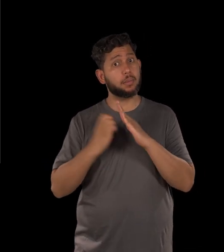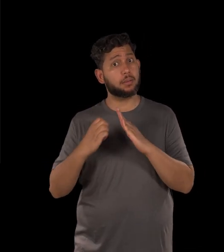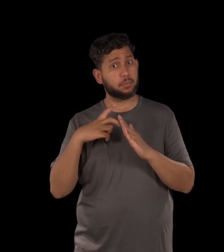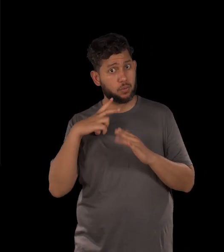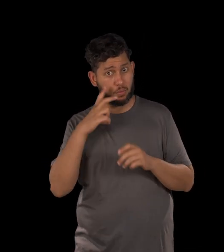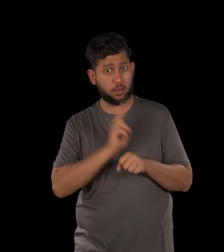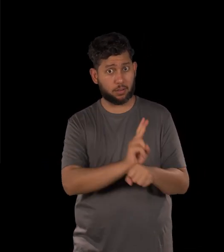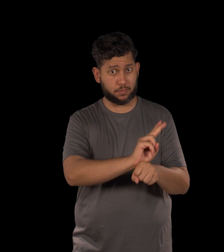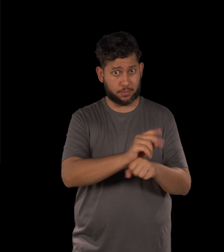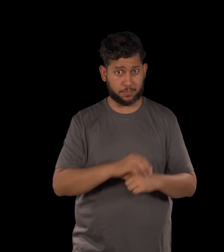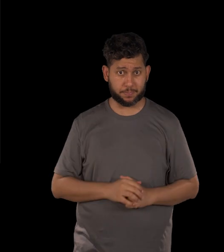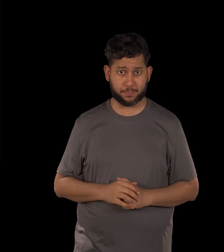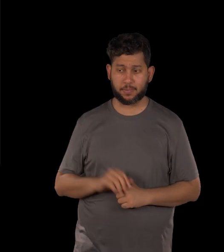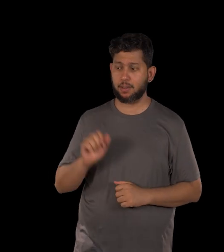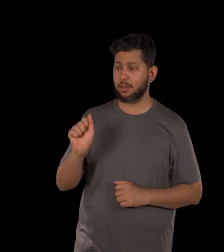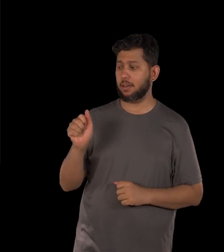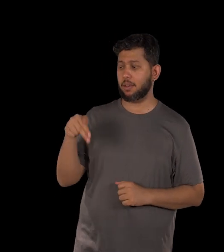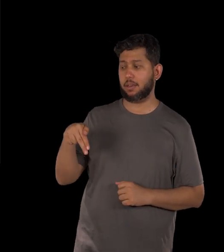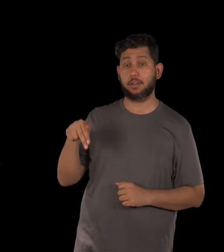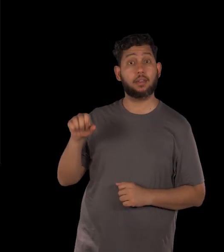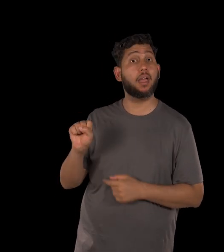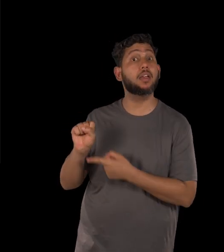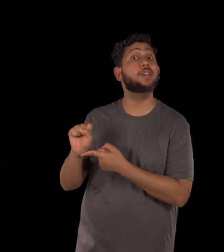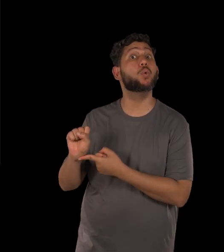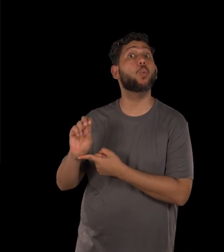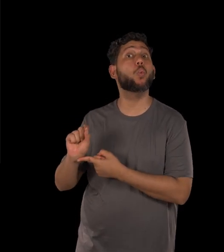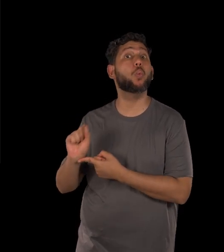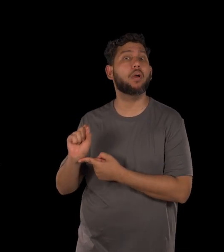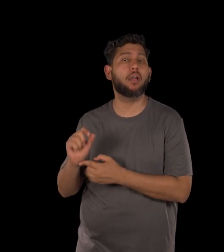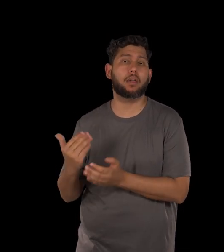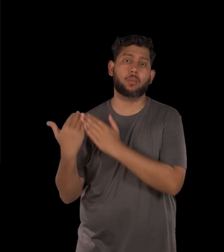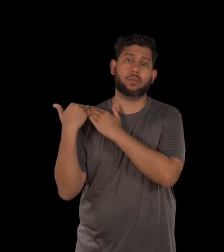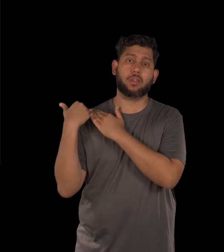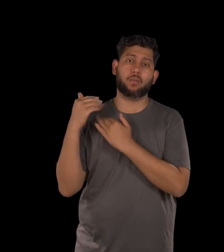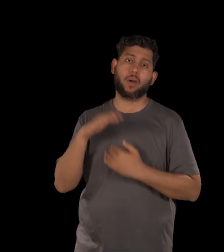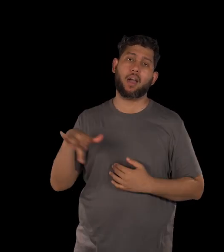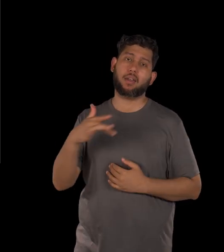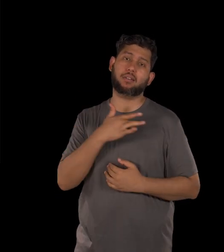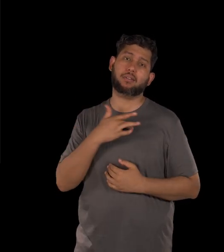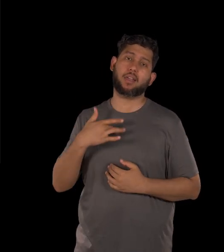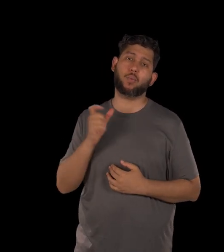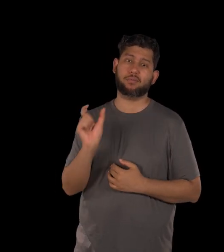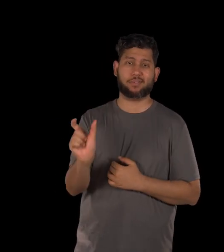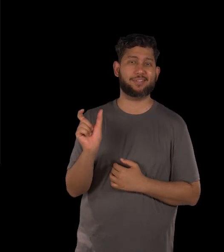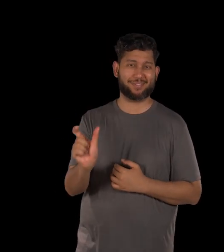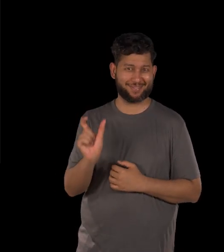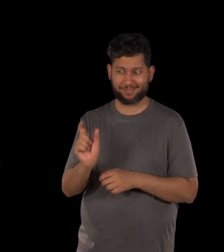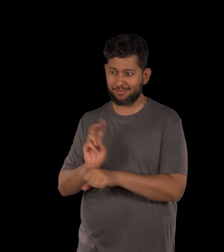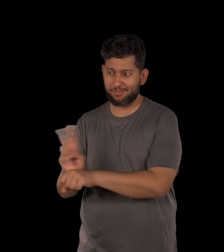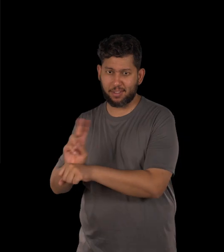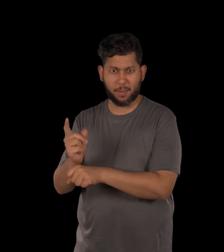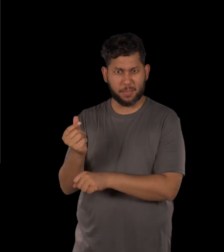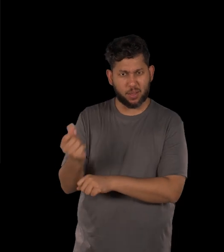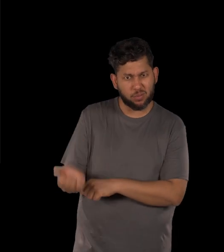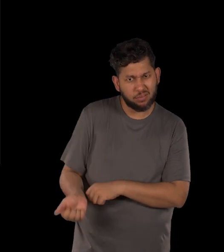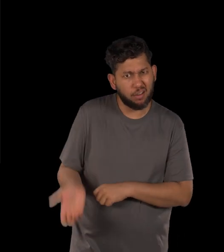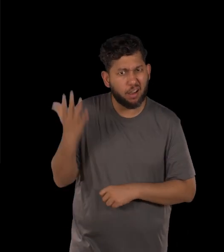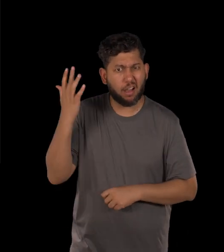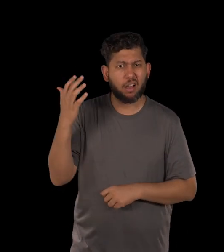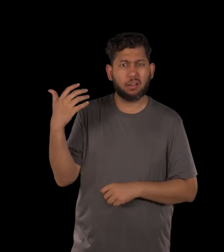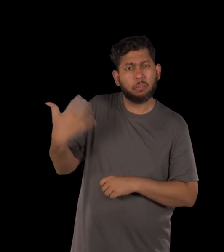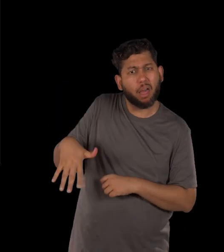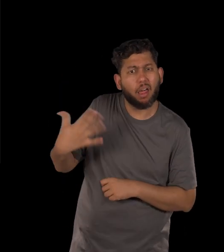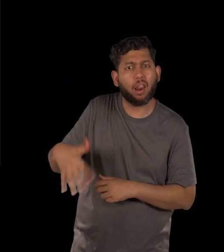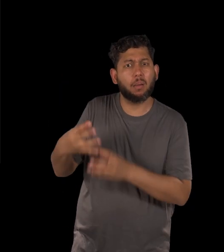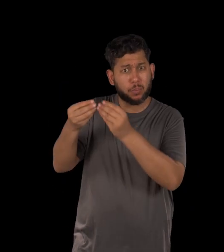a ANS fiscaliza o mercado de planos de saúde, evitando preços e aumentos abusivos que possam prejudicar o